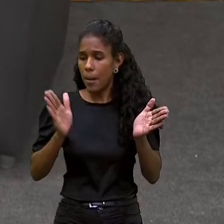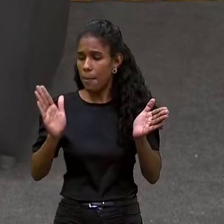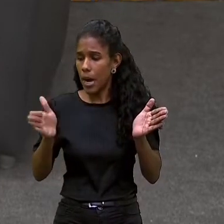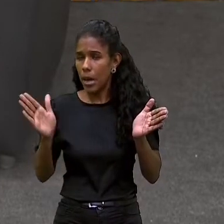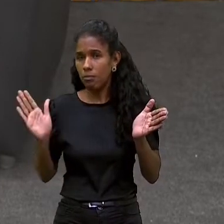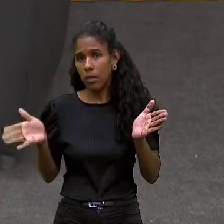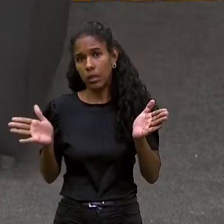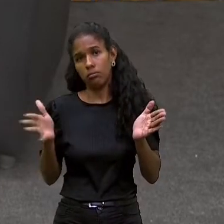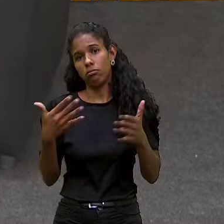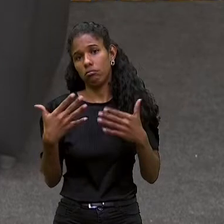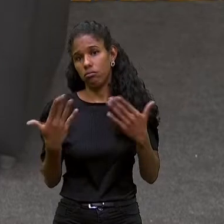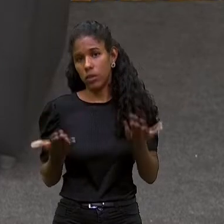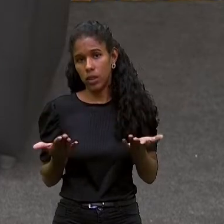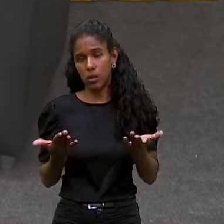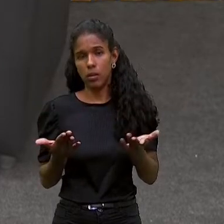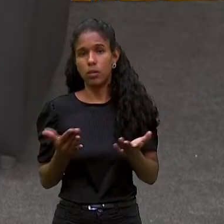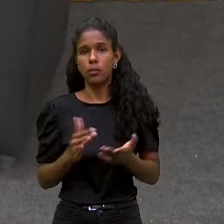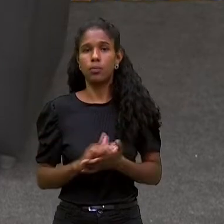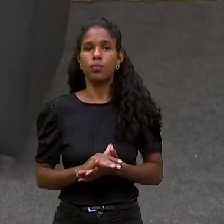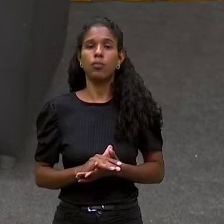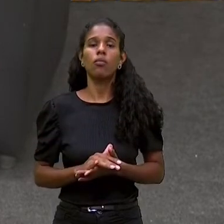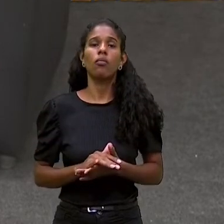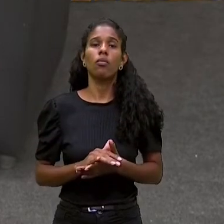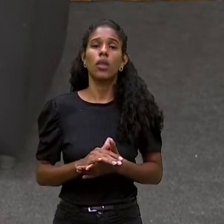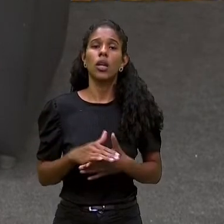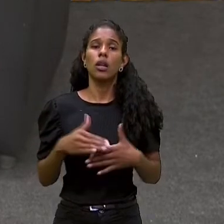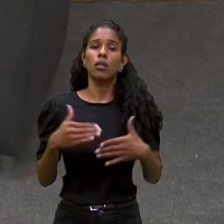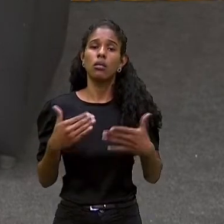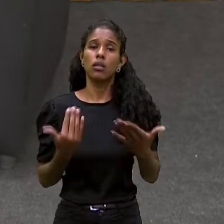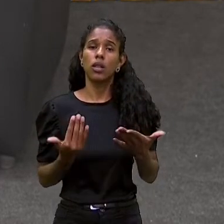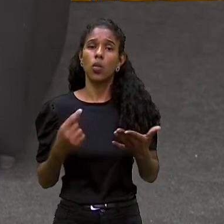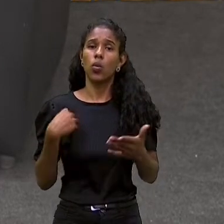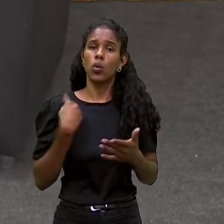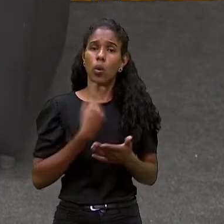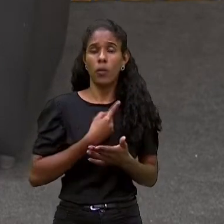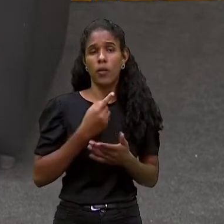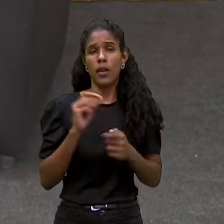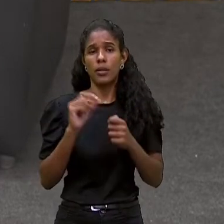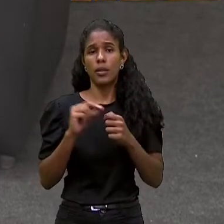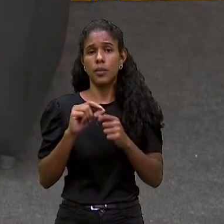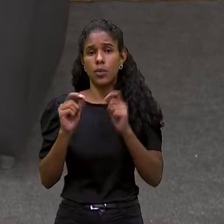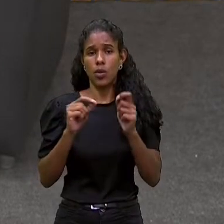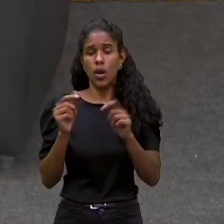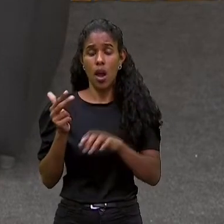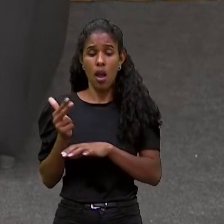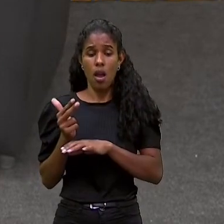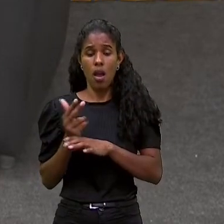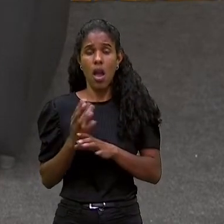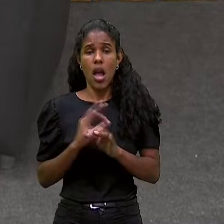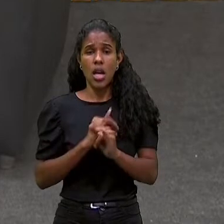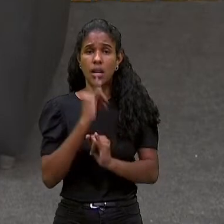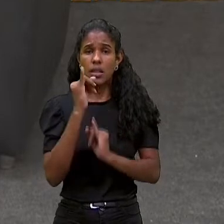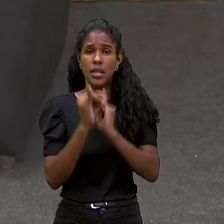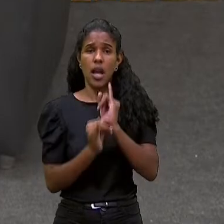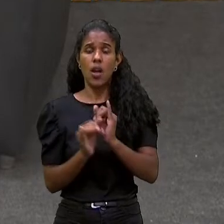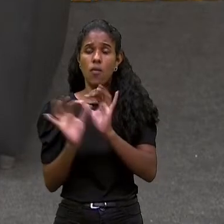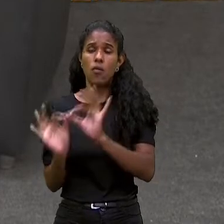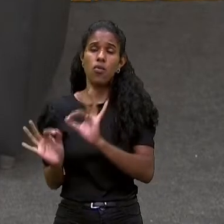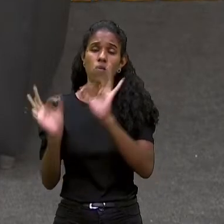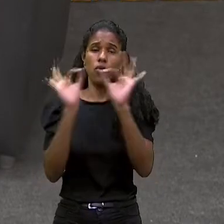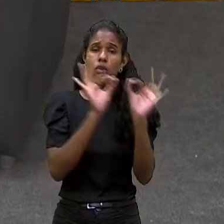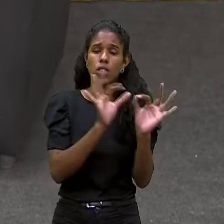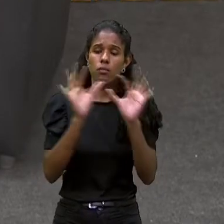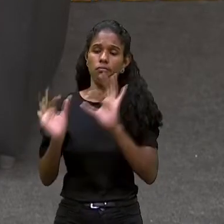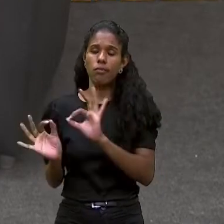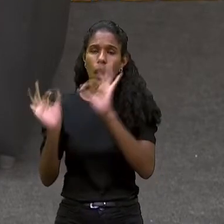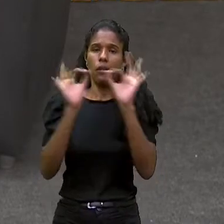Rio, você faz isso, vou, a gente vai puxando pequenos vídeos a vida inteira. É um tipo de... Até o nosso lazer está